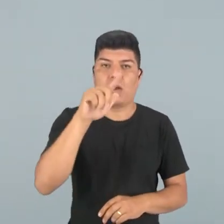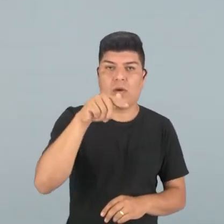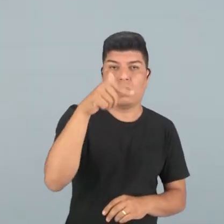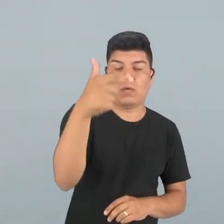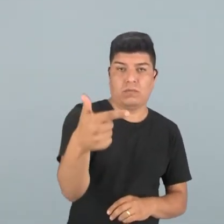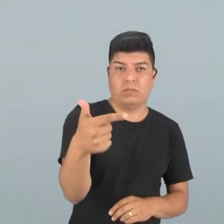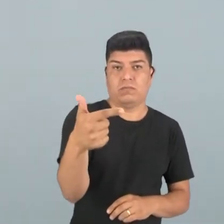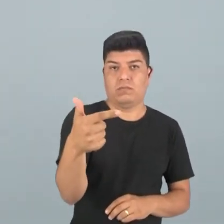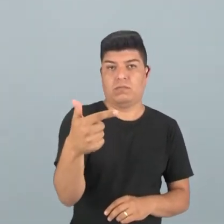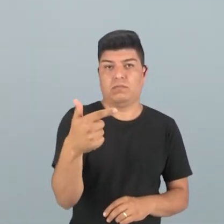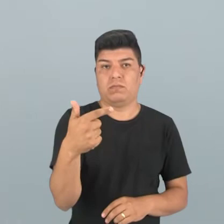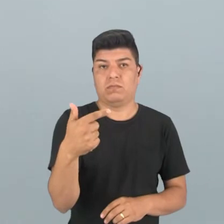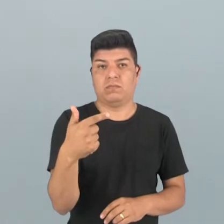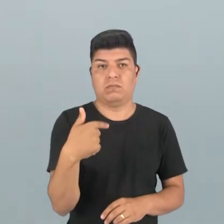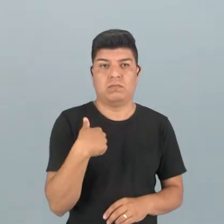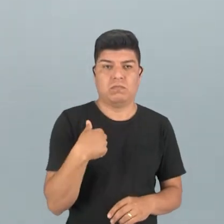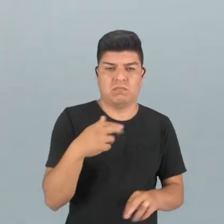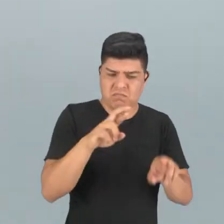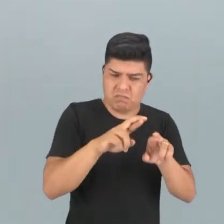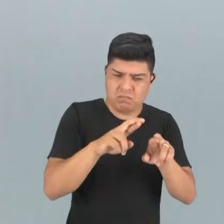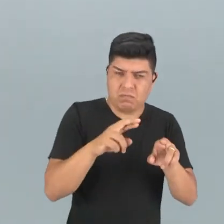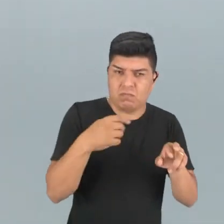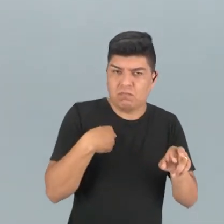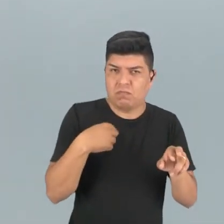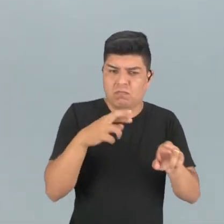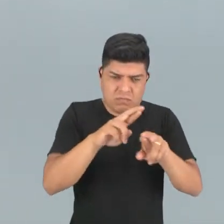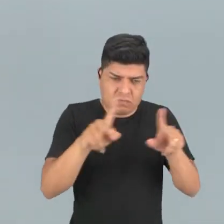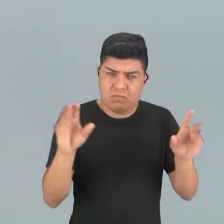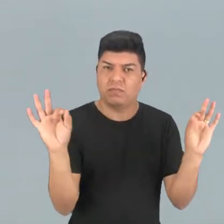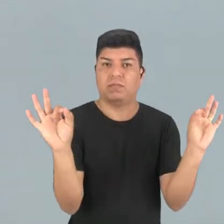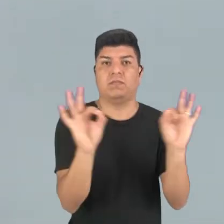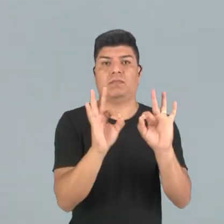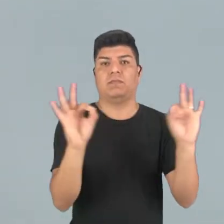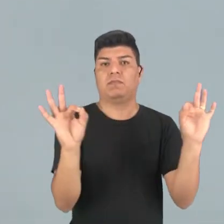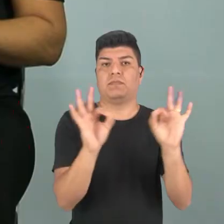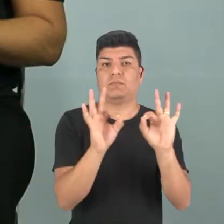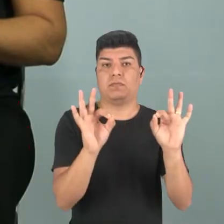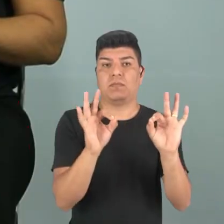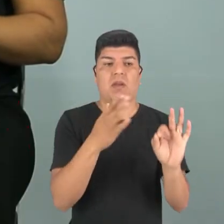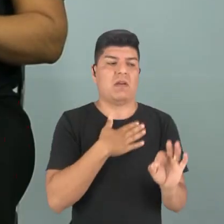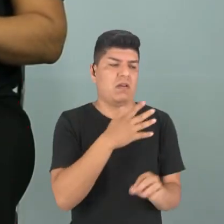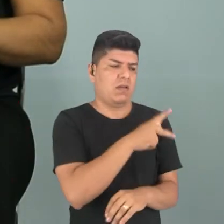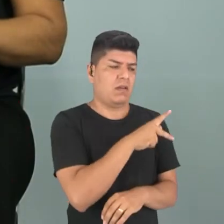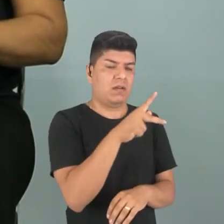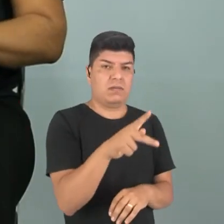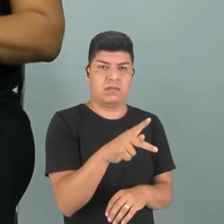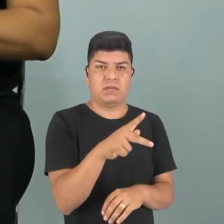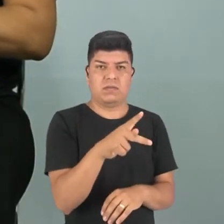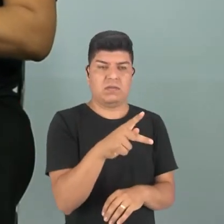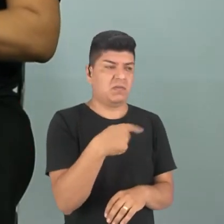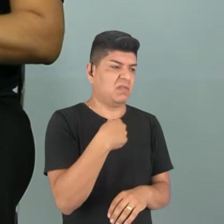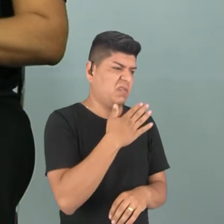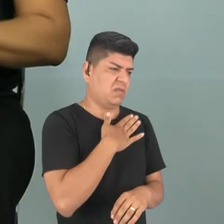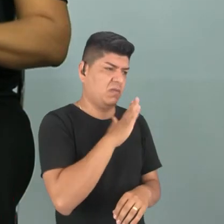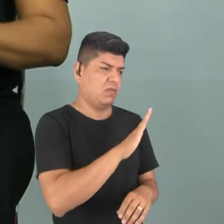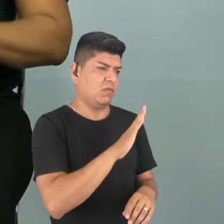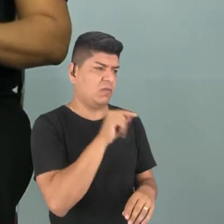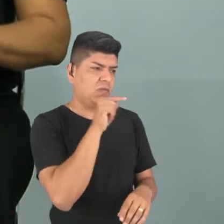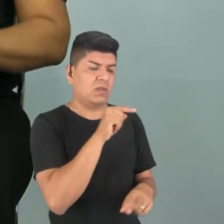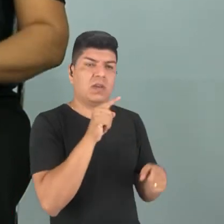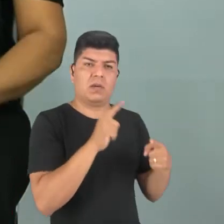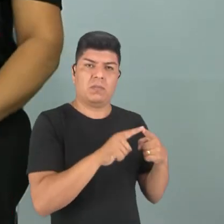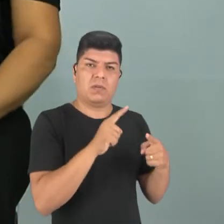não fazermos nenhuma distinção, nenhuma diferença. Ah, eu, professor, eu não vou muito com a sua cara porque o